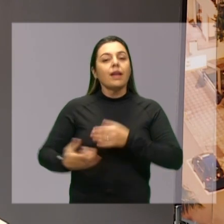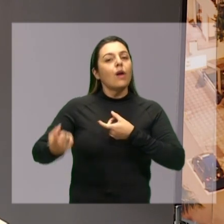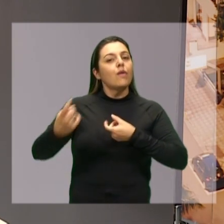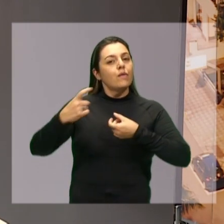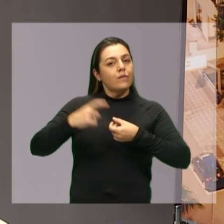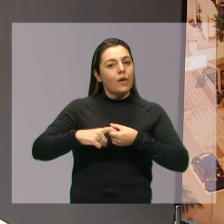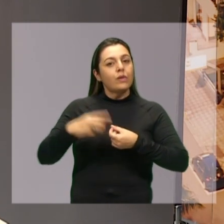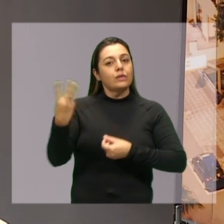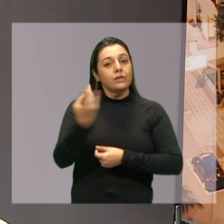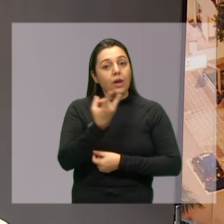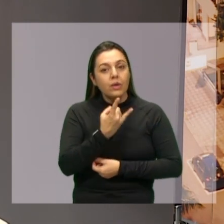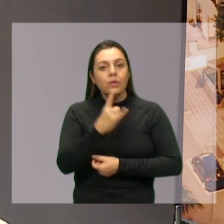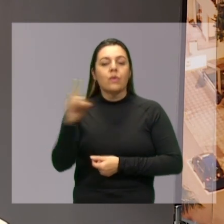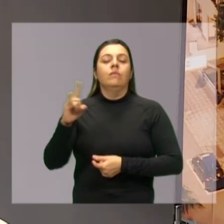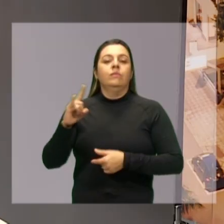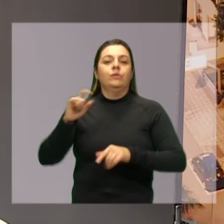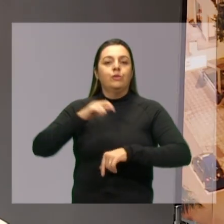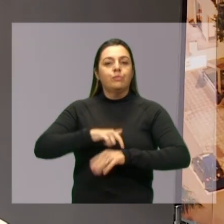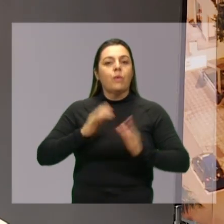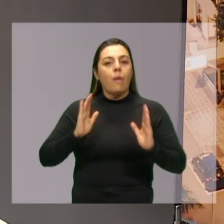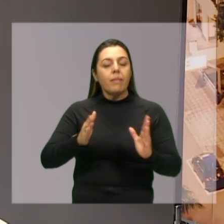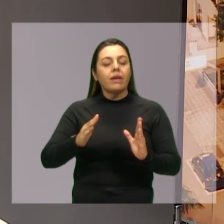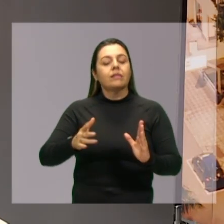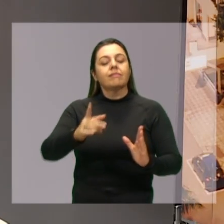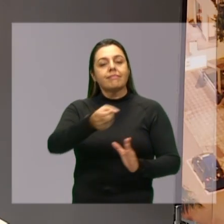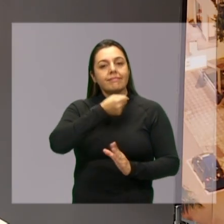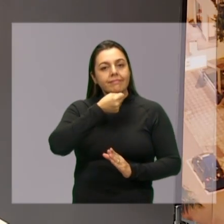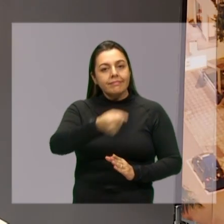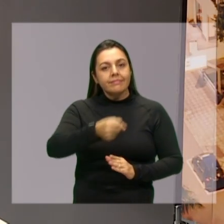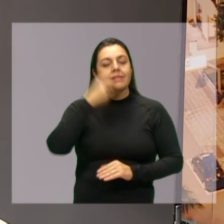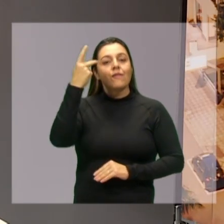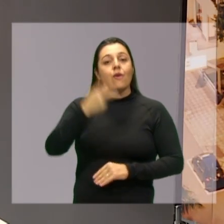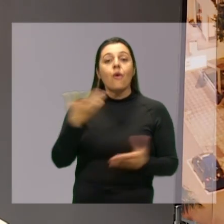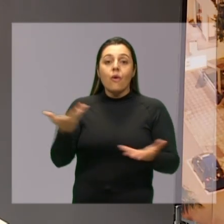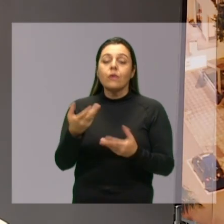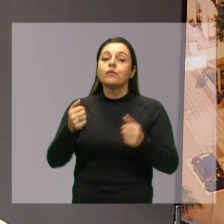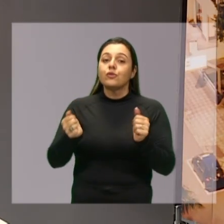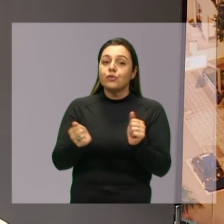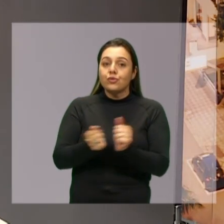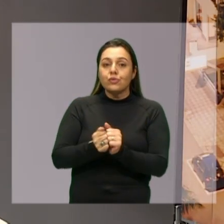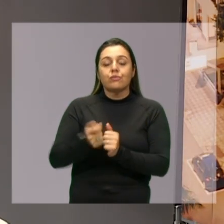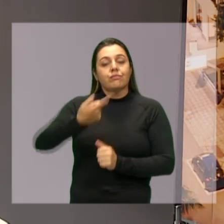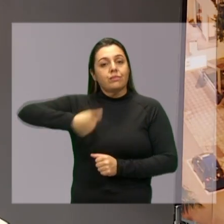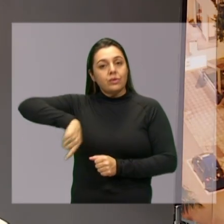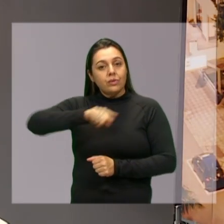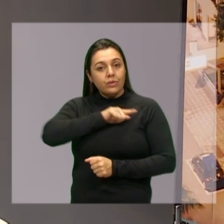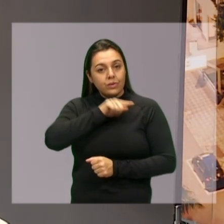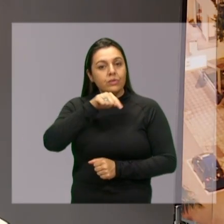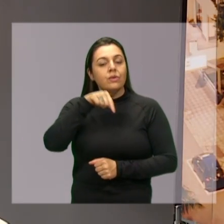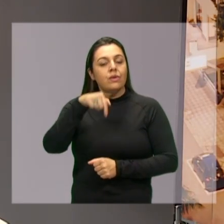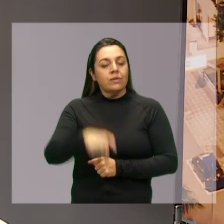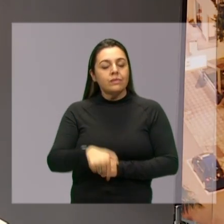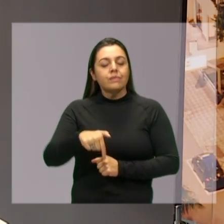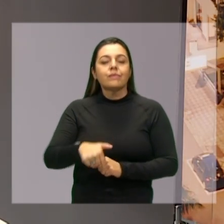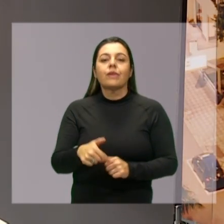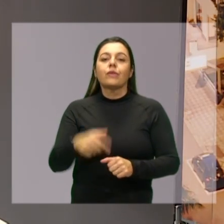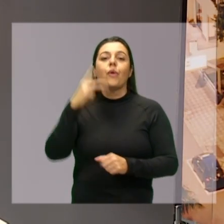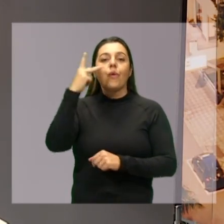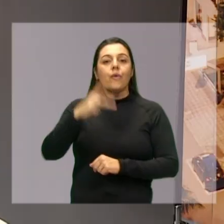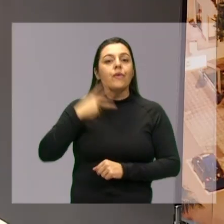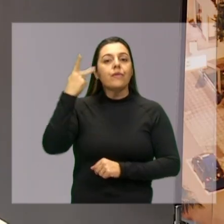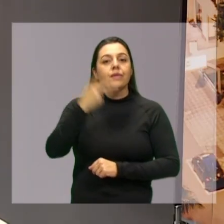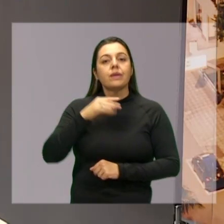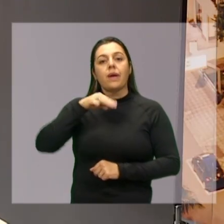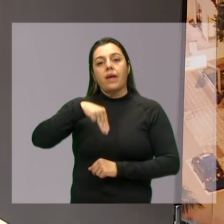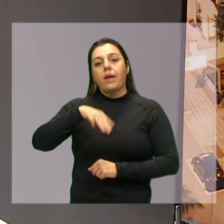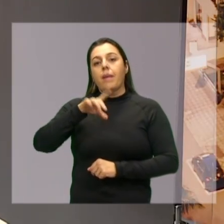Voltamos com o terceiro e último bloco do Fala Vereador. Hoje está conosco, aqui no estúdio de TV Carlo Antônio Vicente, o vereador